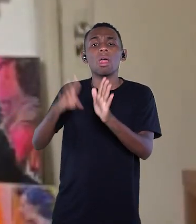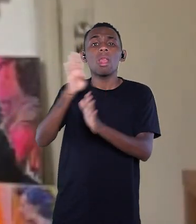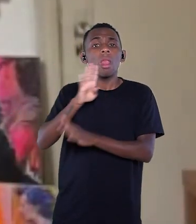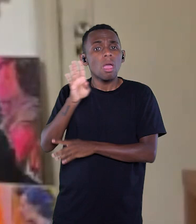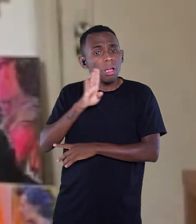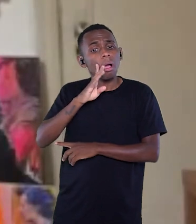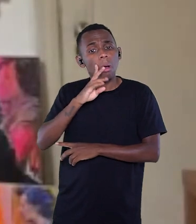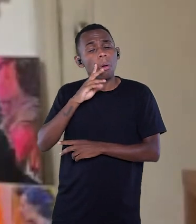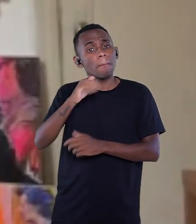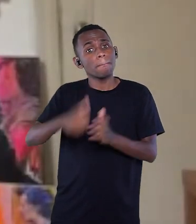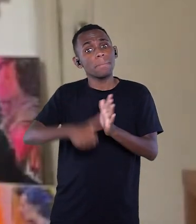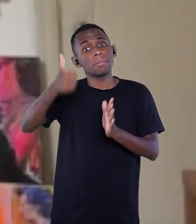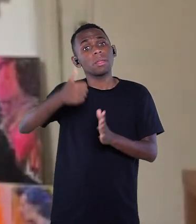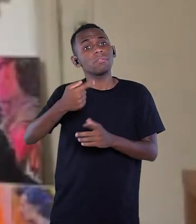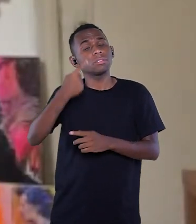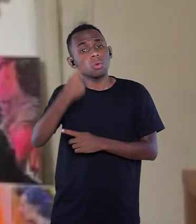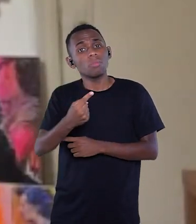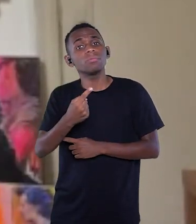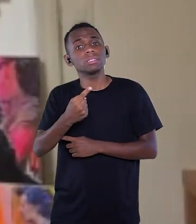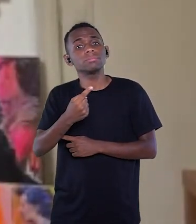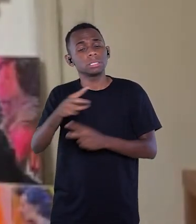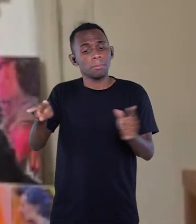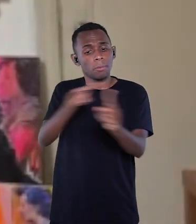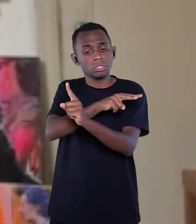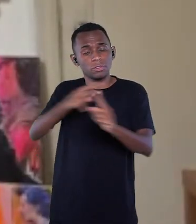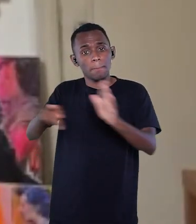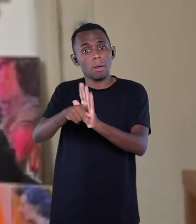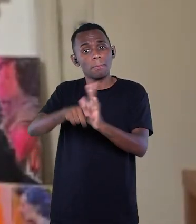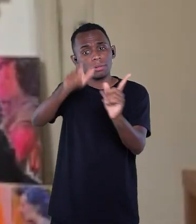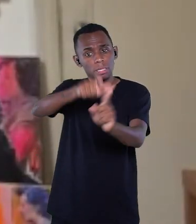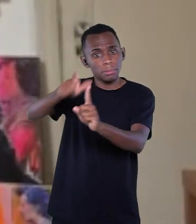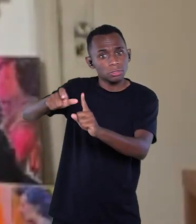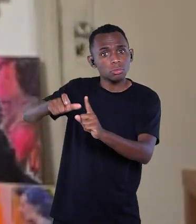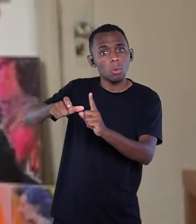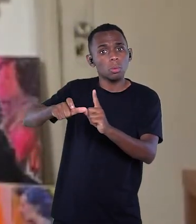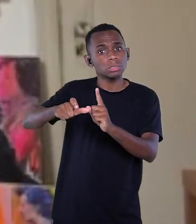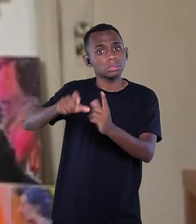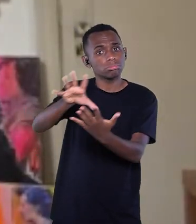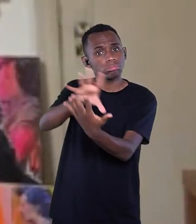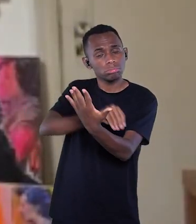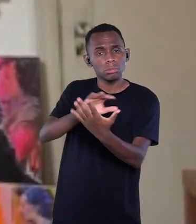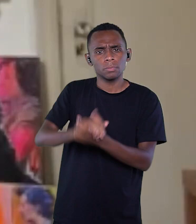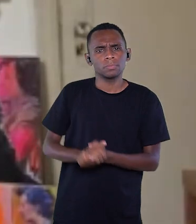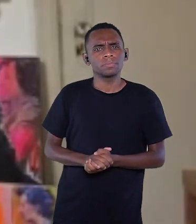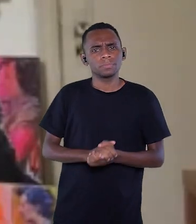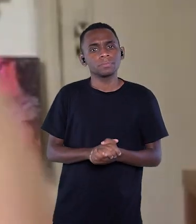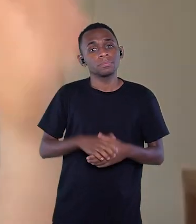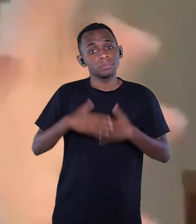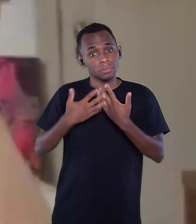vez que eu vi a perspectiva da modelo. E aí eu falei, nossa, tipo assim, eu